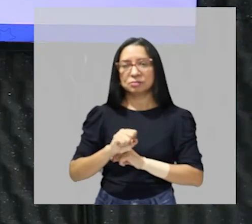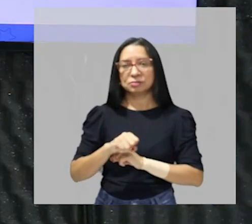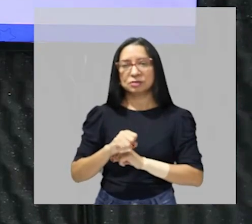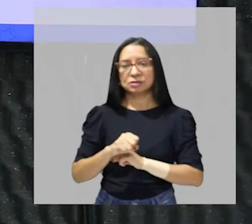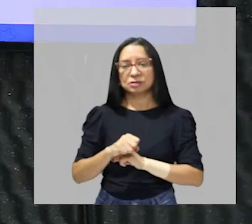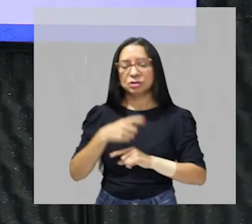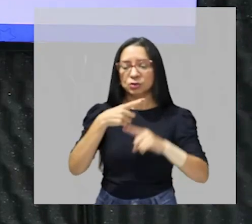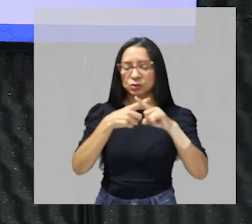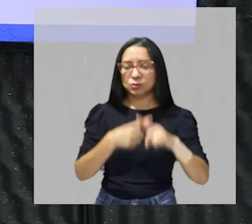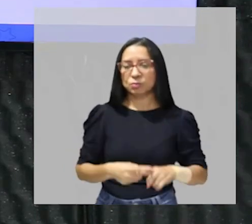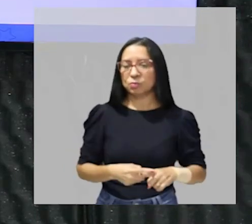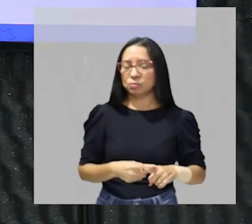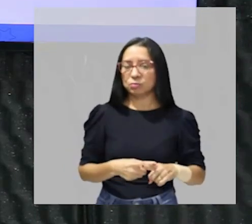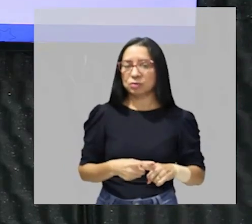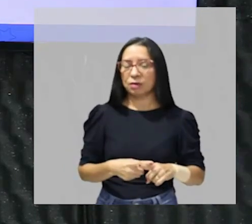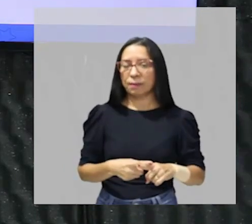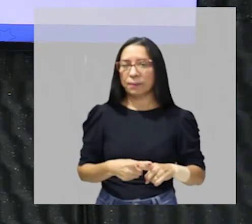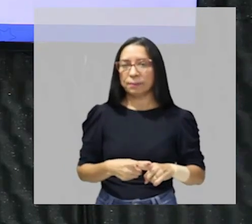competições.